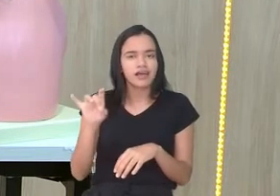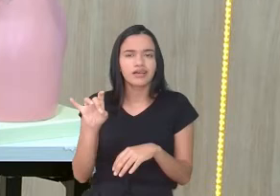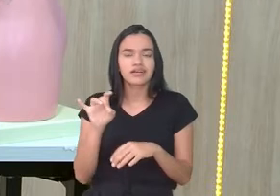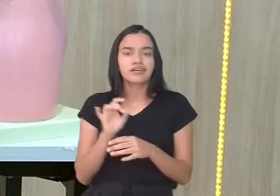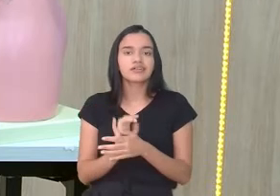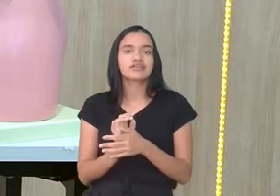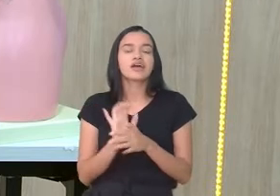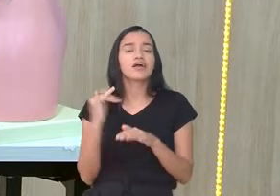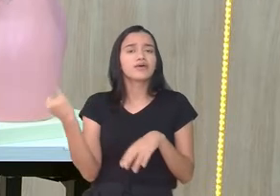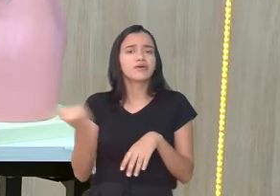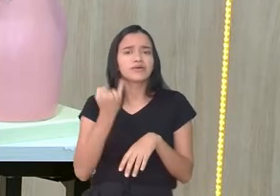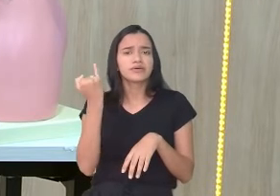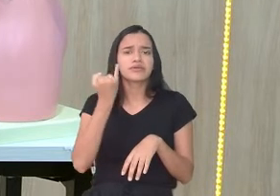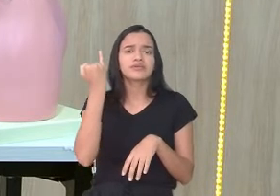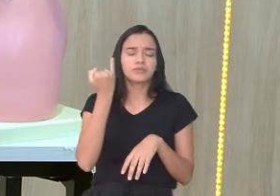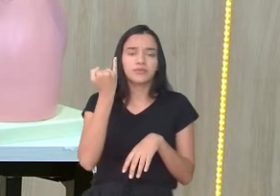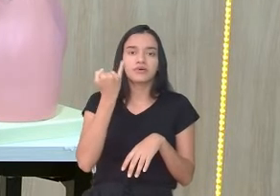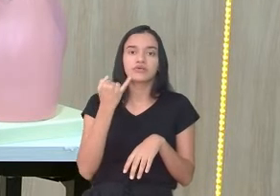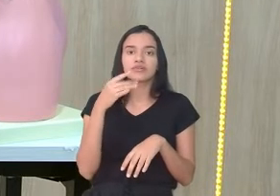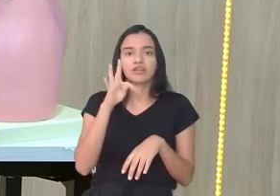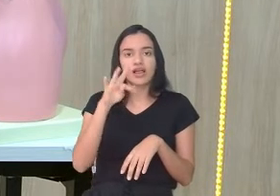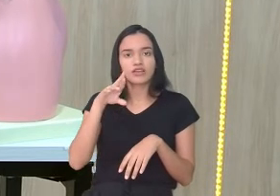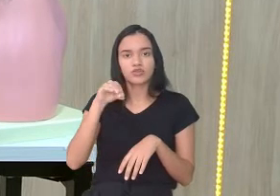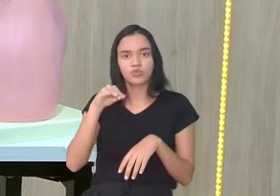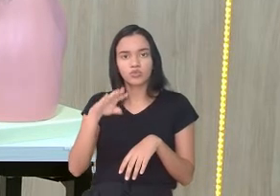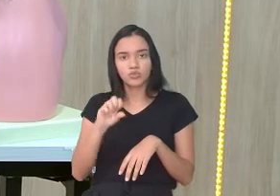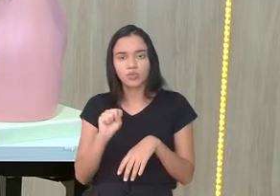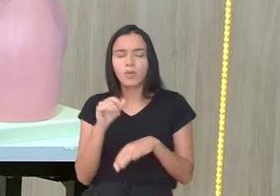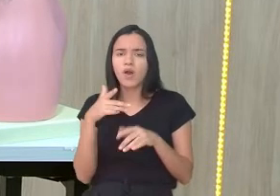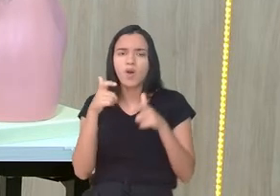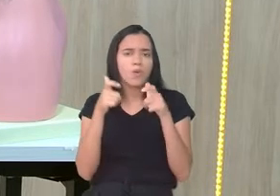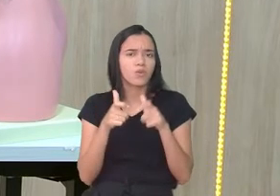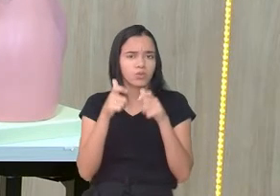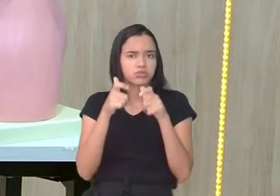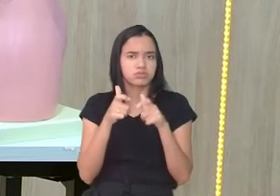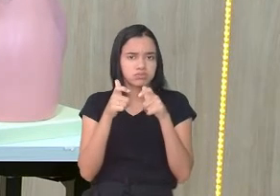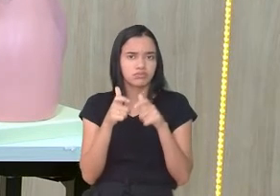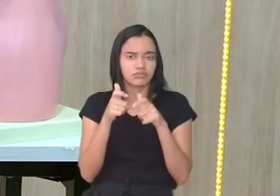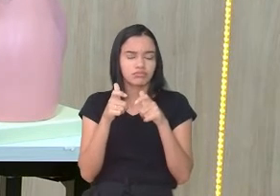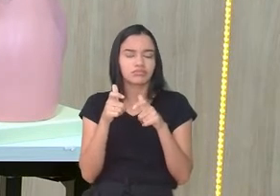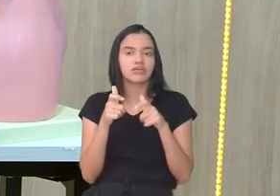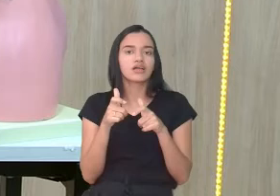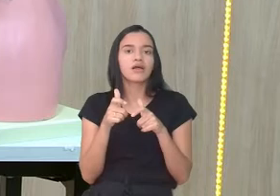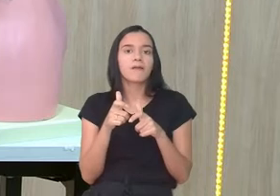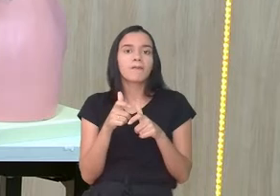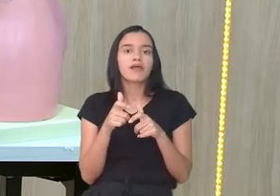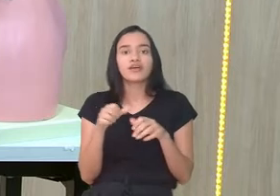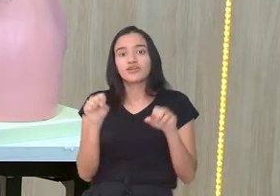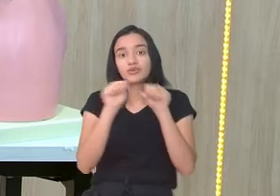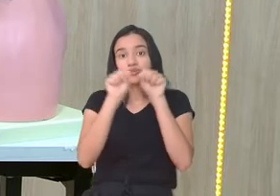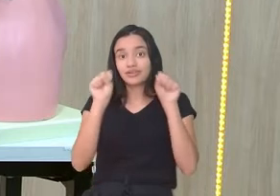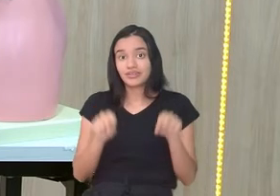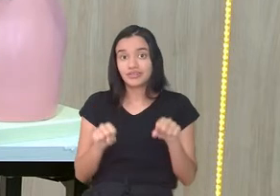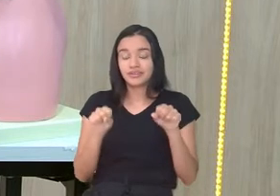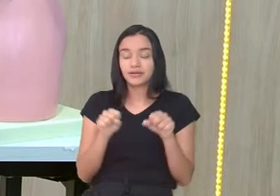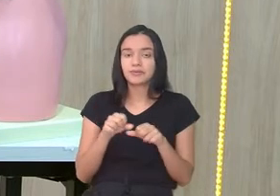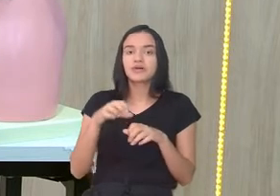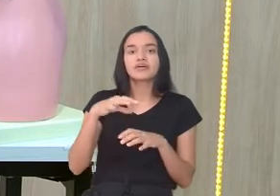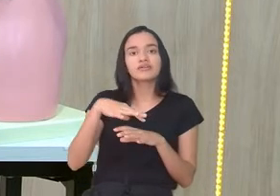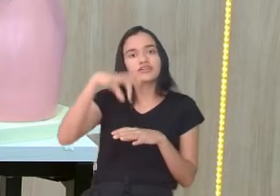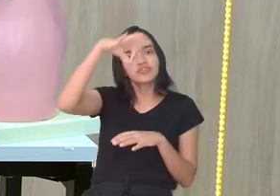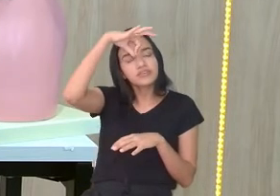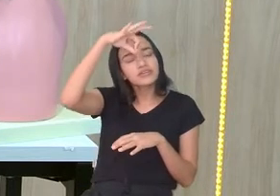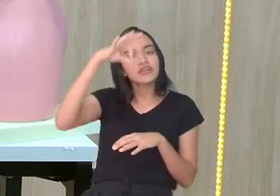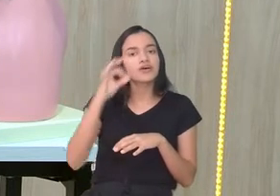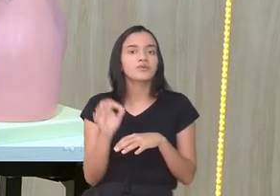partezinha, qual a importância das tubas uterinas, onde é que elas estão localizadas no sistema genital como um todo,